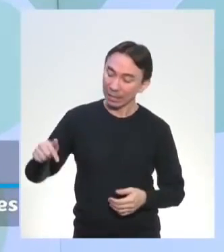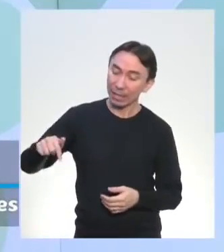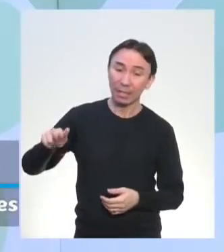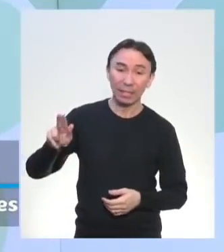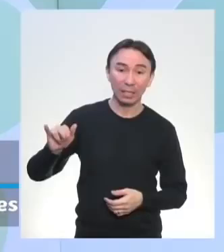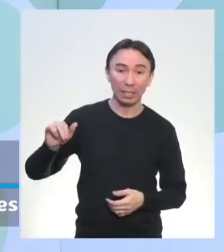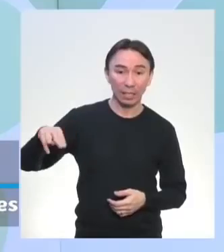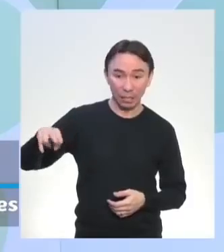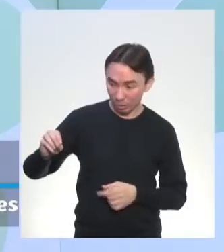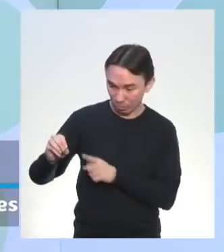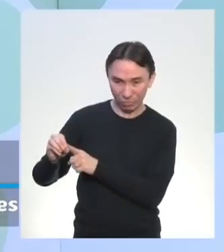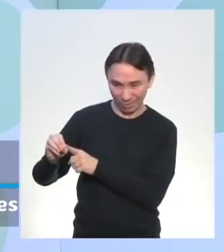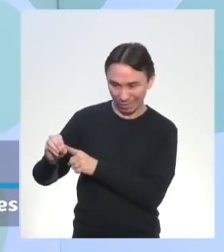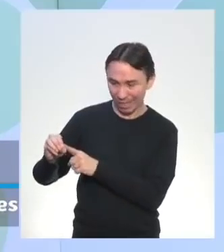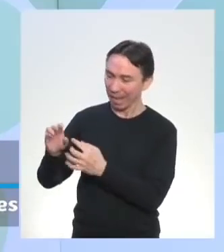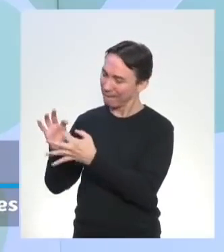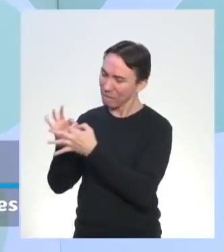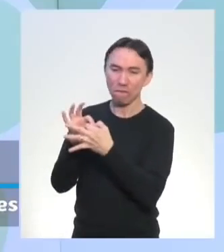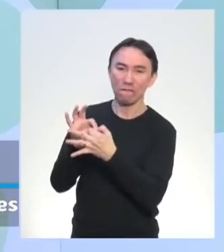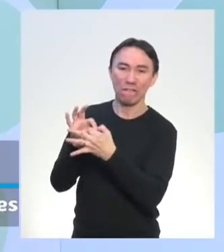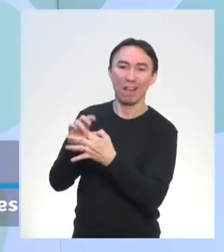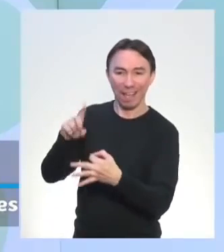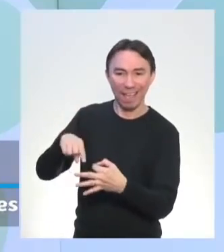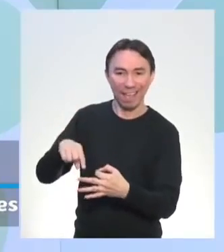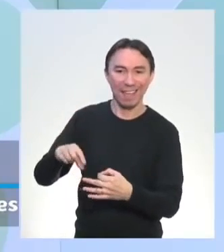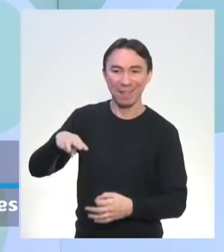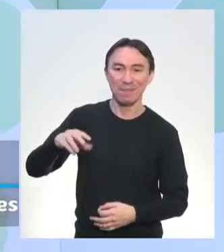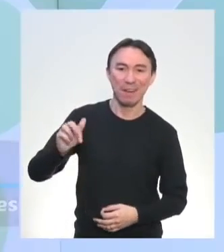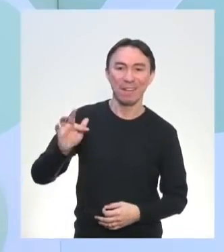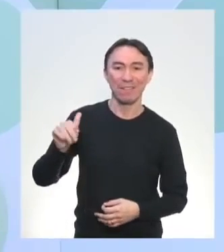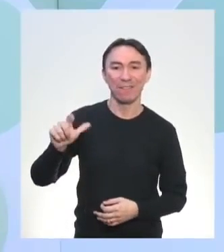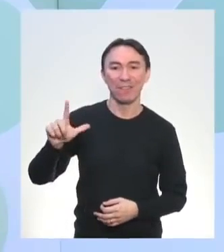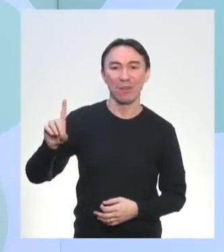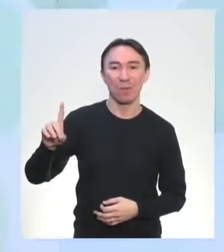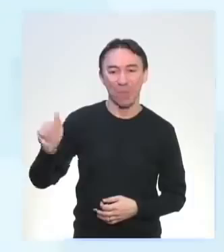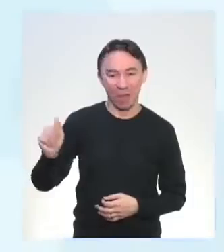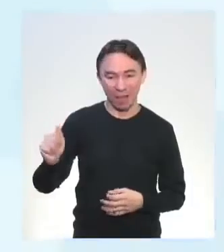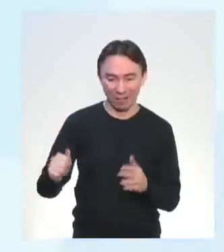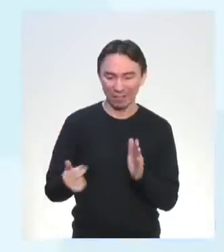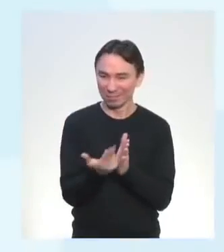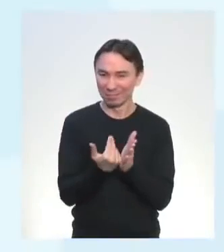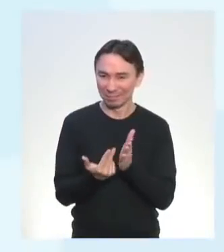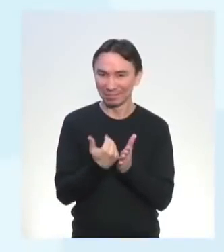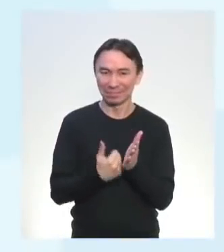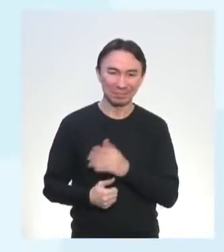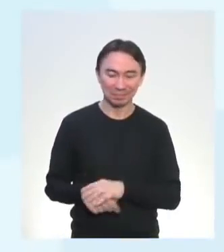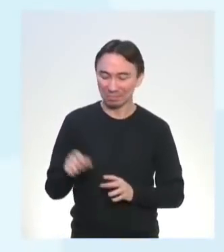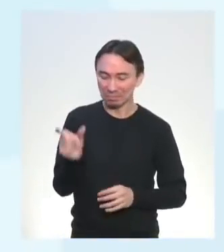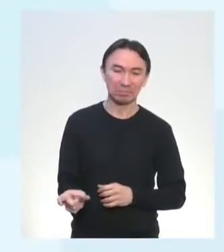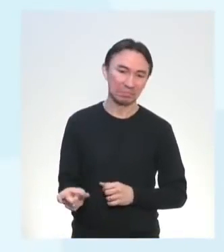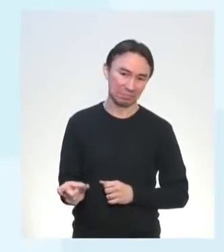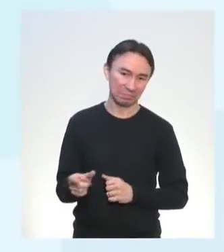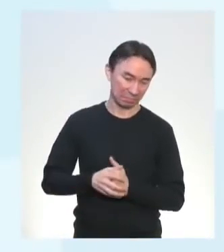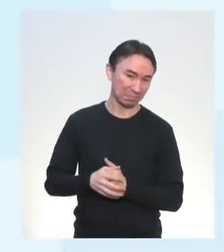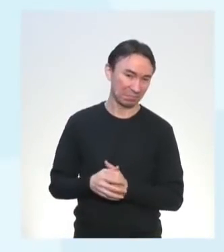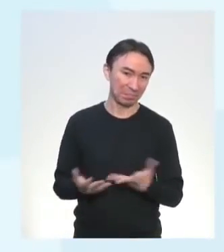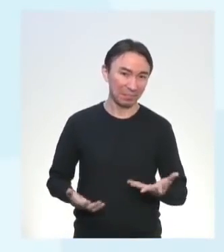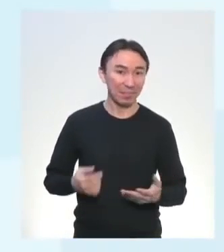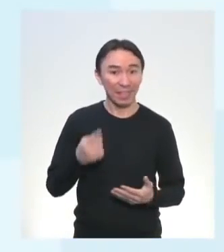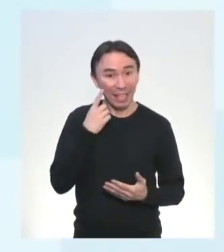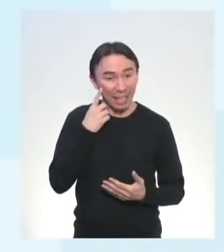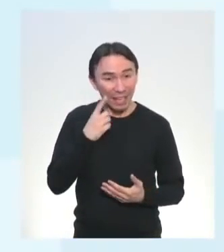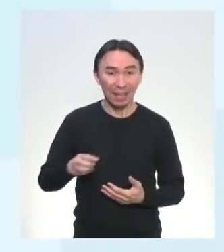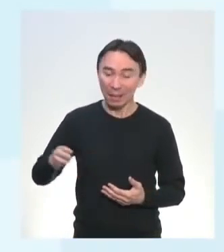falava em Mafalda. Muito bem. Aí, o final, ó, o que Mafalda pensava, fazia e inquiria